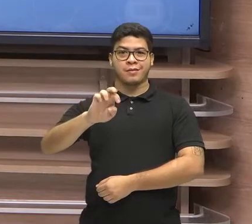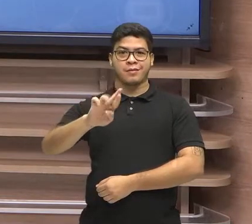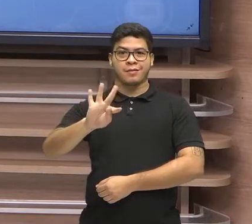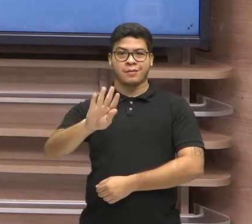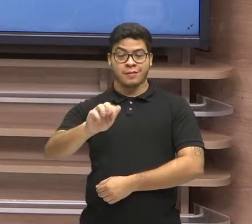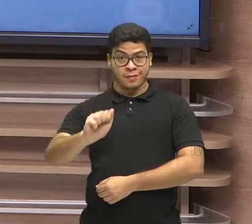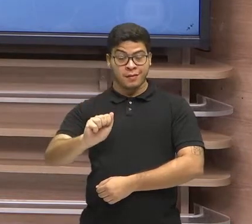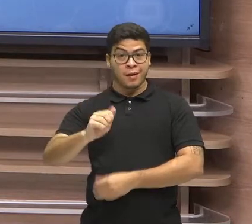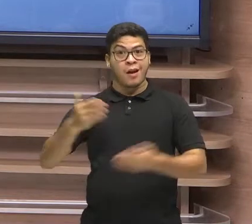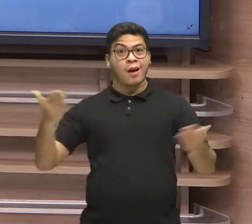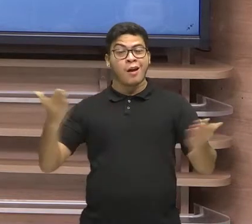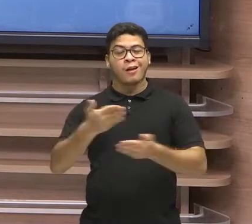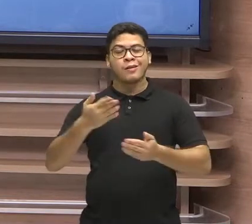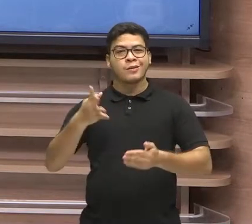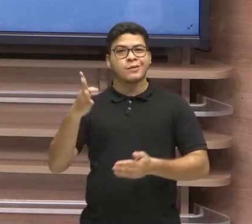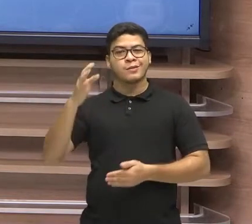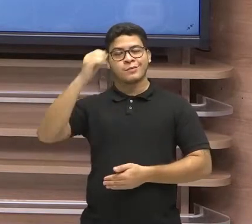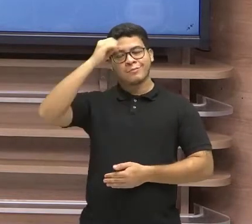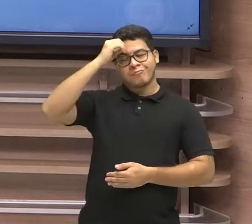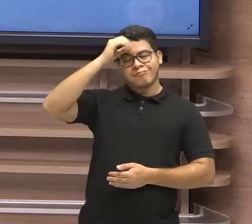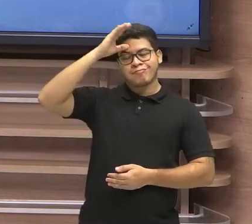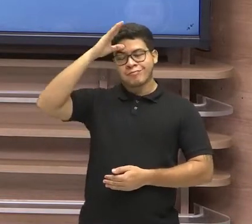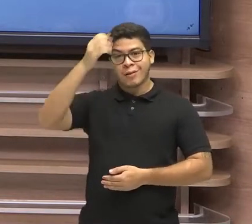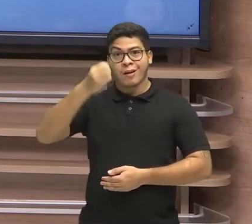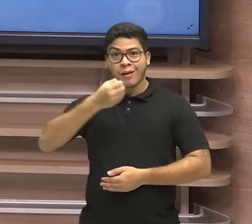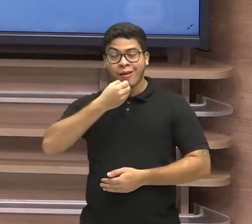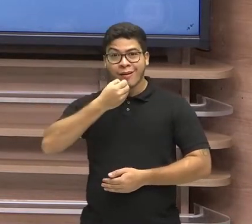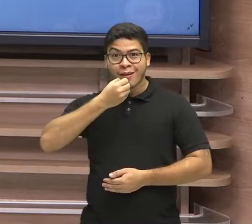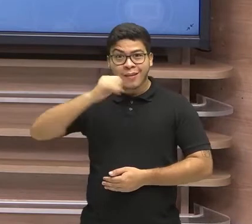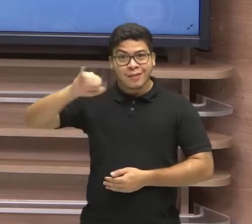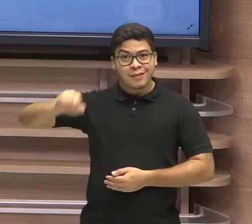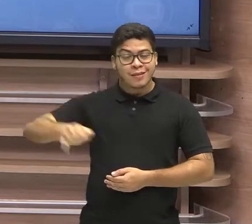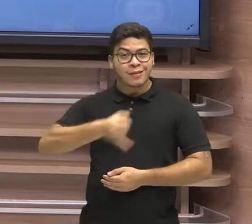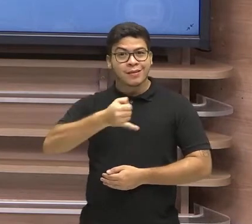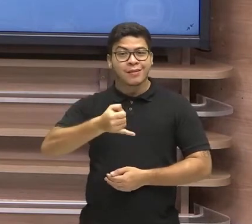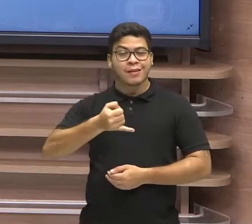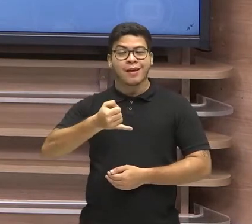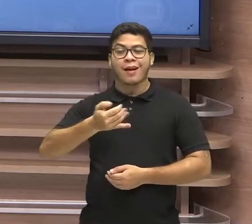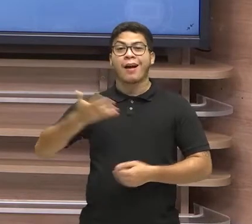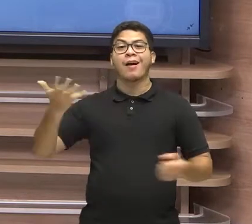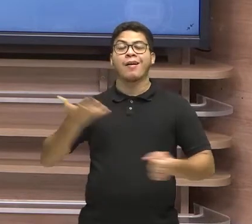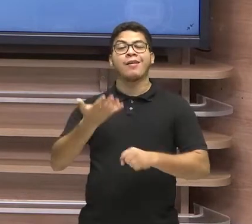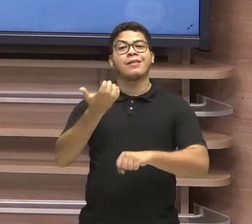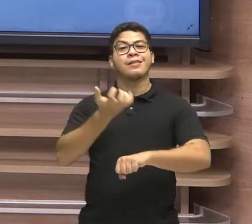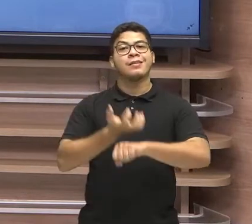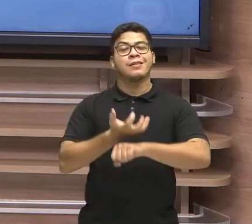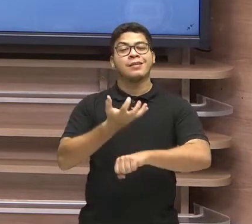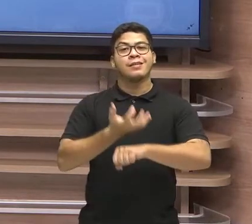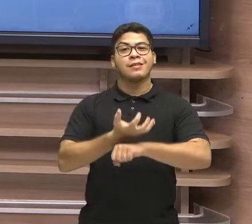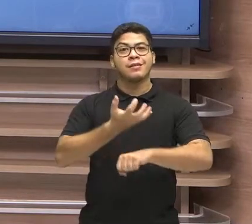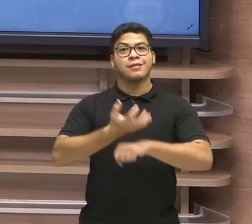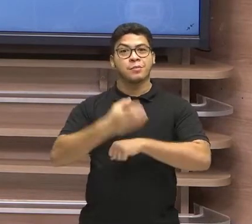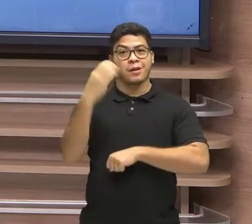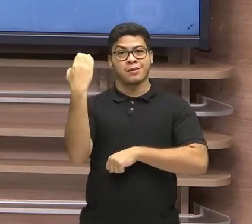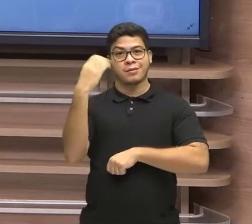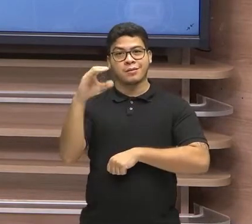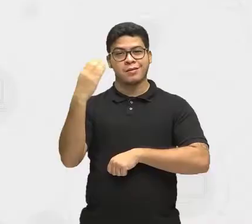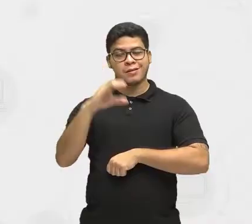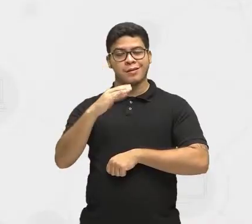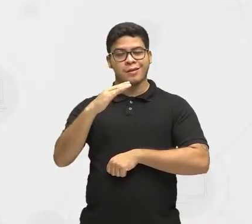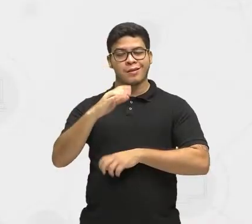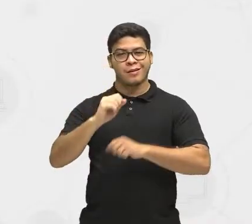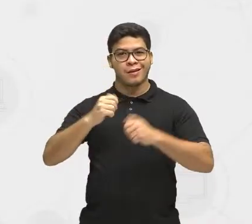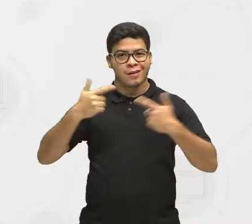uma oportunidade de conhecimento da nossa disciplina de ciências, lógico. Vamos ver qual vai ser o nosso conteúdo